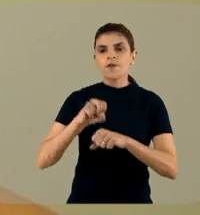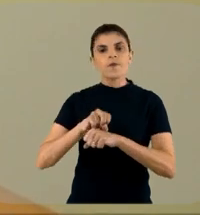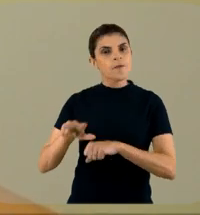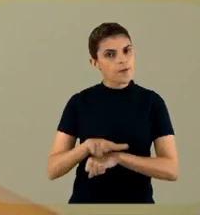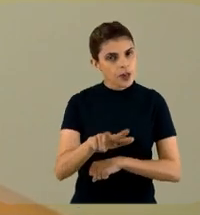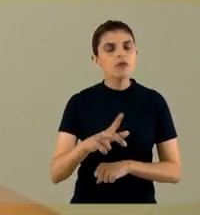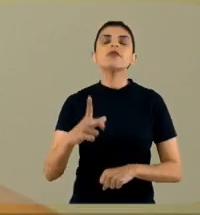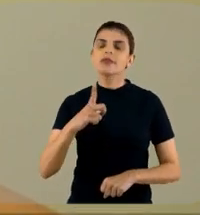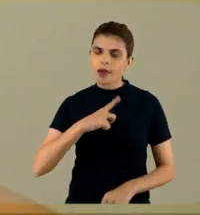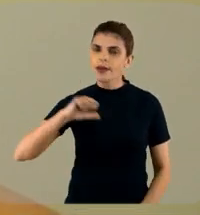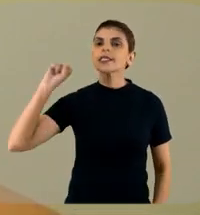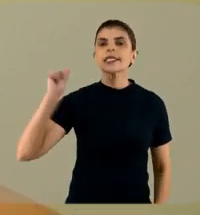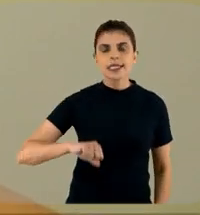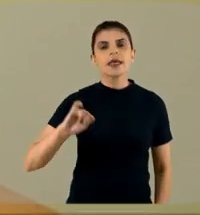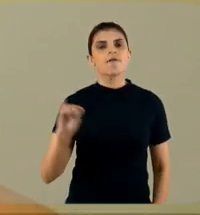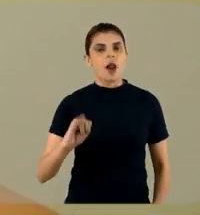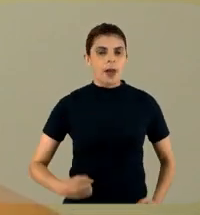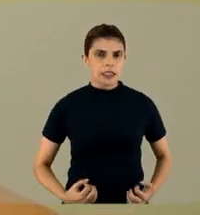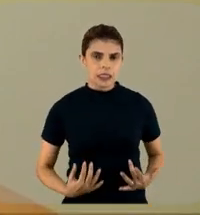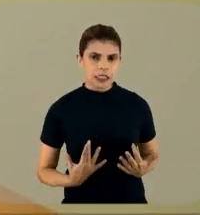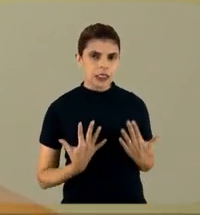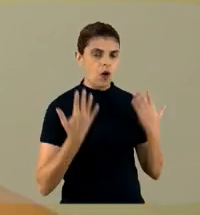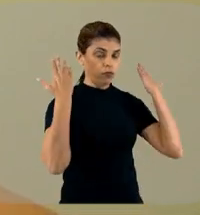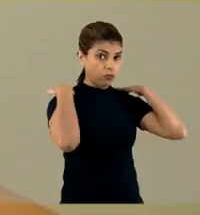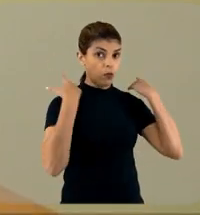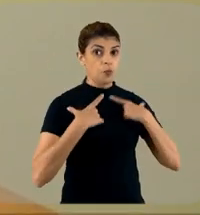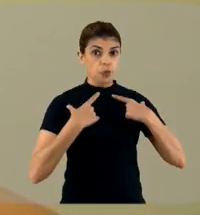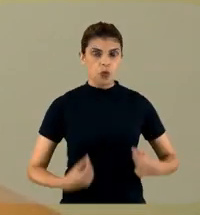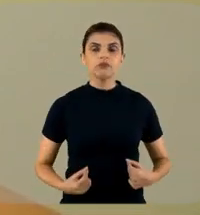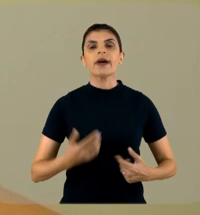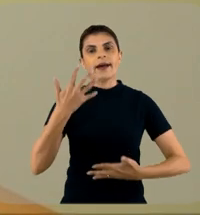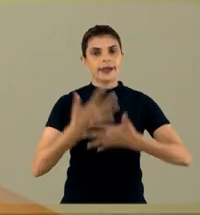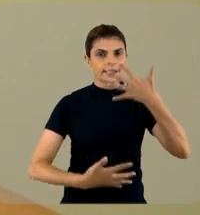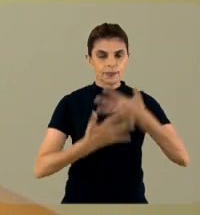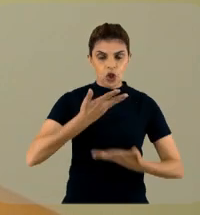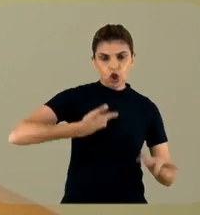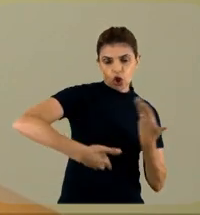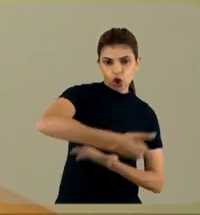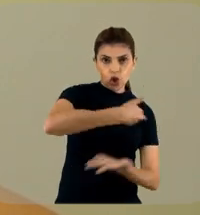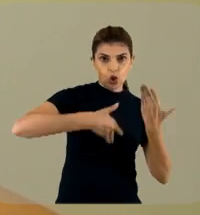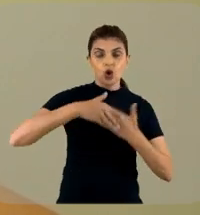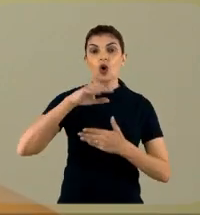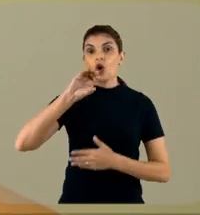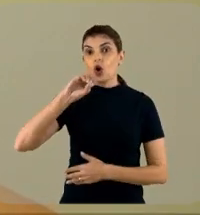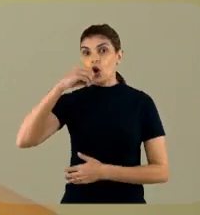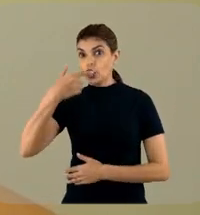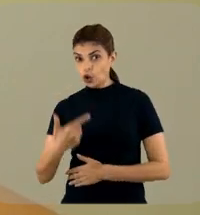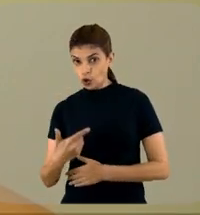ou seja o vírus causa inflamação muito precoce já nos alvéolos pulmonares impedindo essa troca de